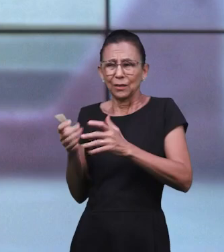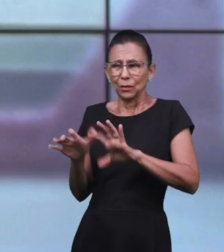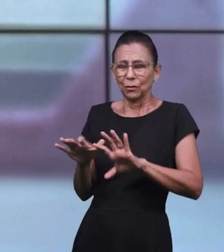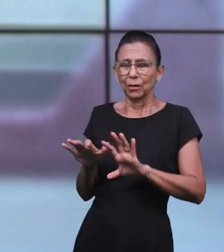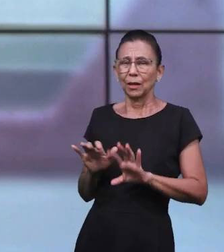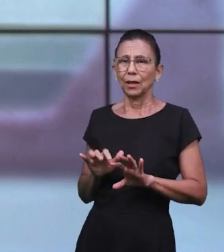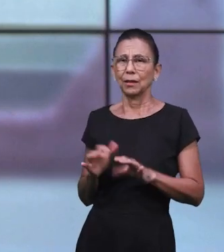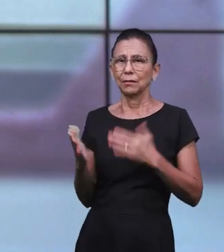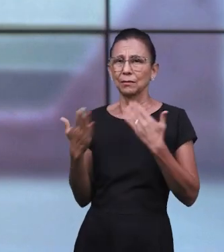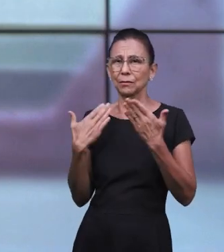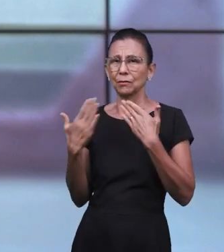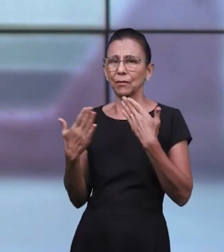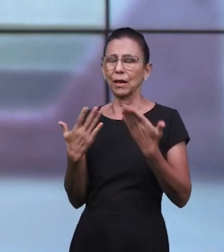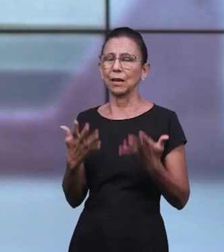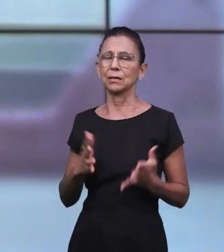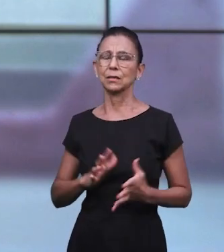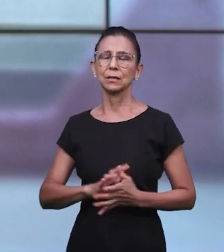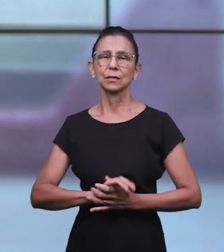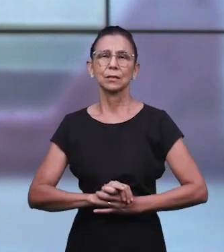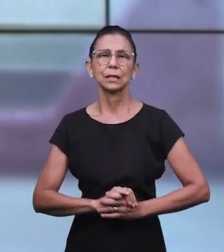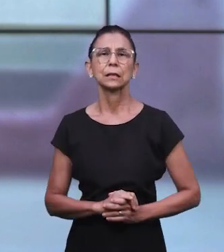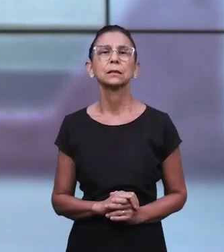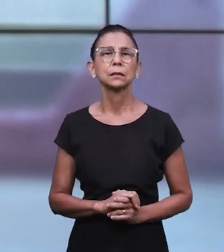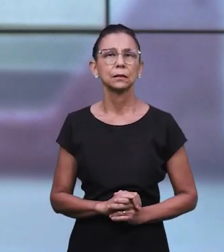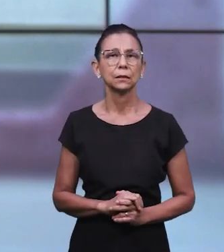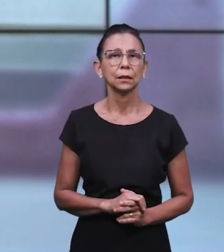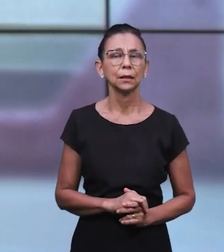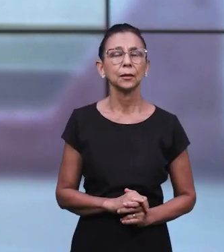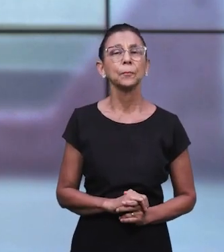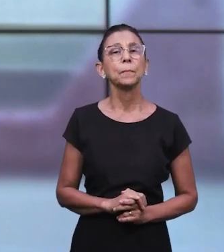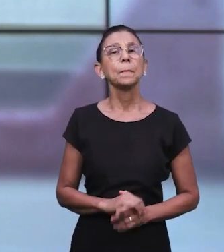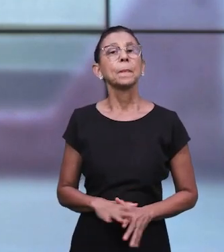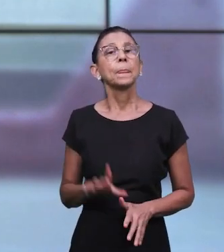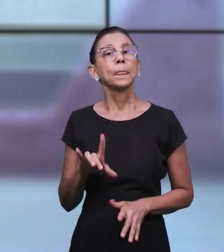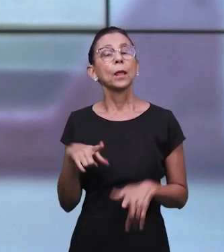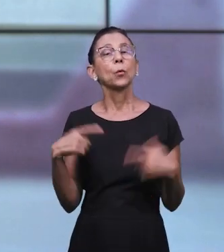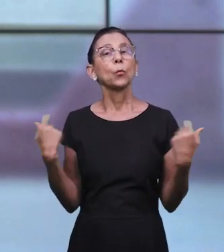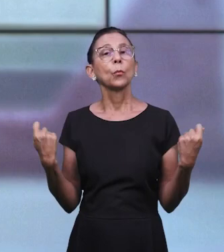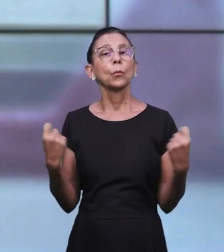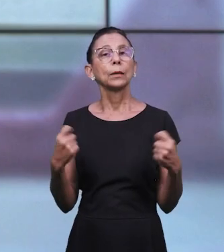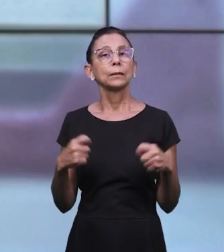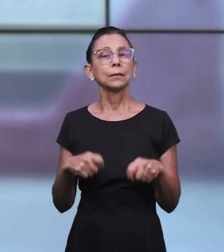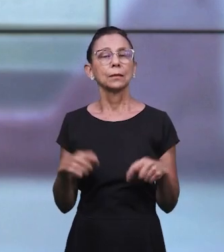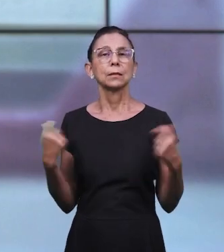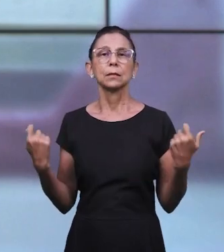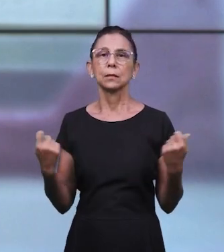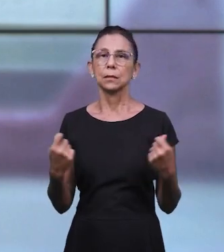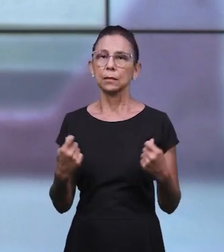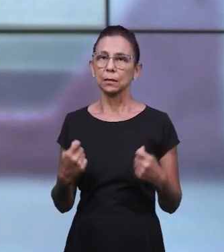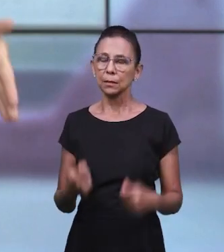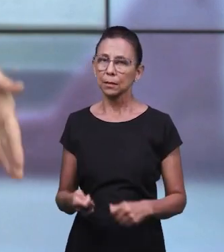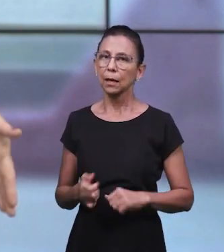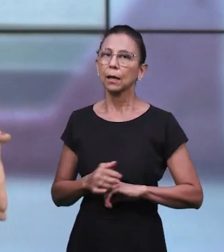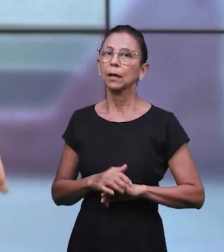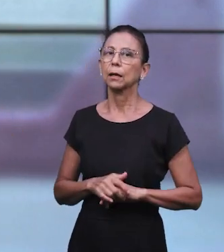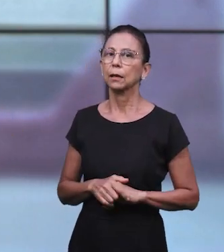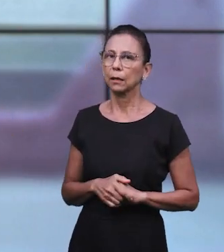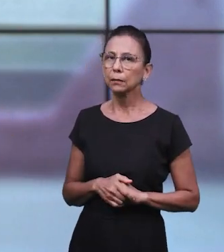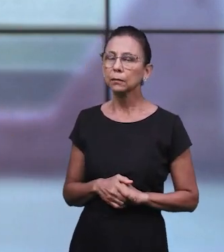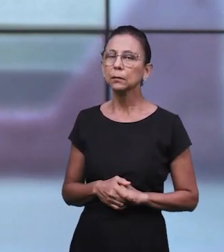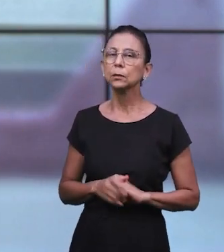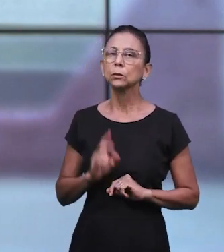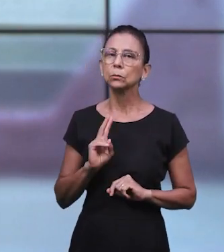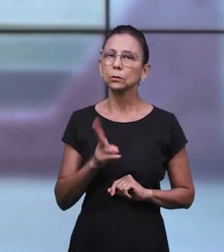ovelha enxerga pouco, não vê ao longe, porque o alcance da sua visão é curto. Por isso, o pastor tem que estar sempre